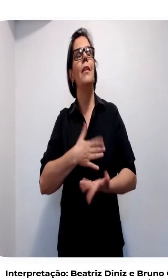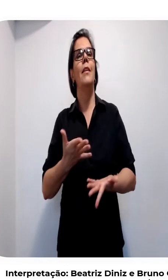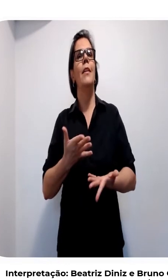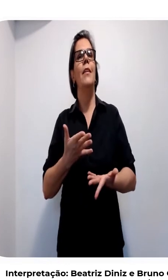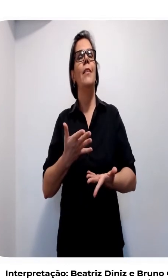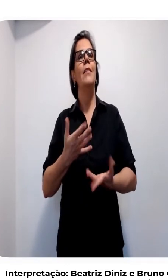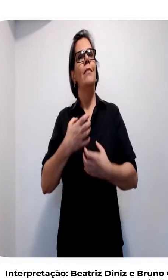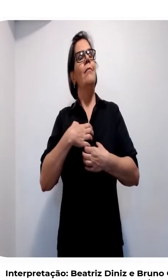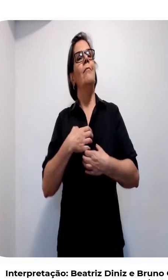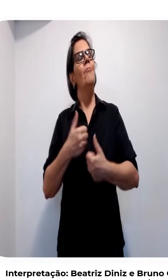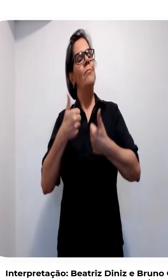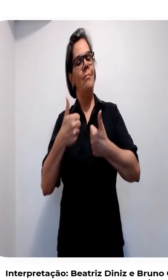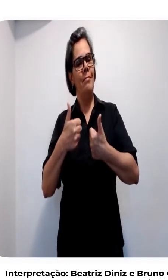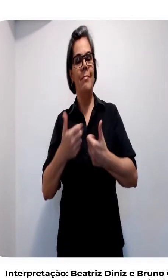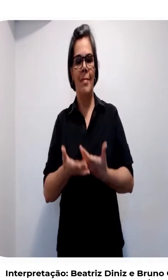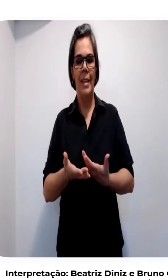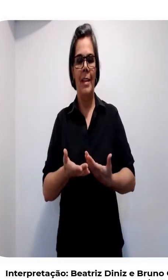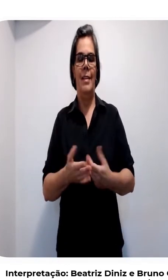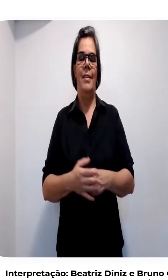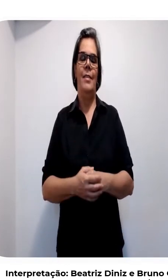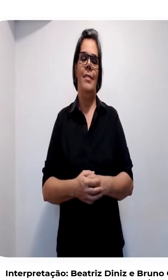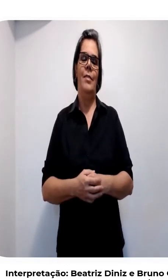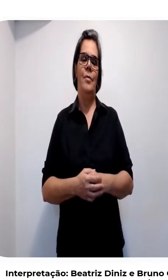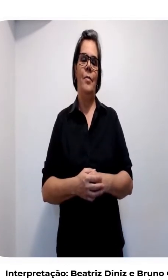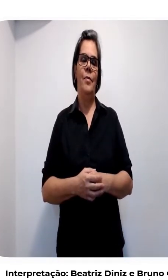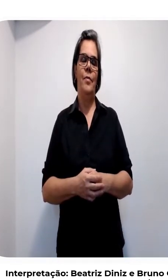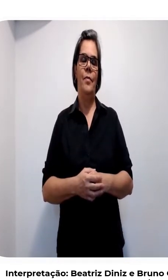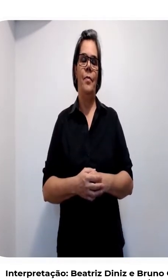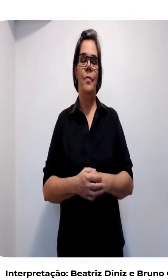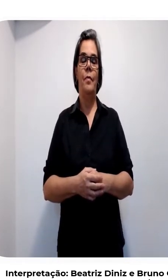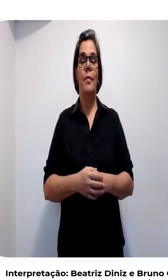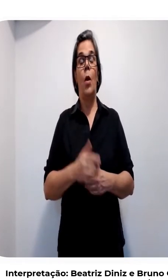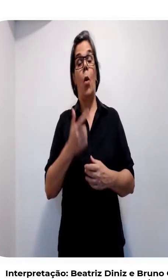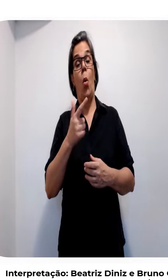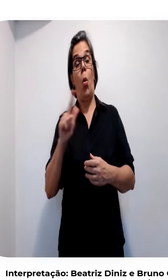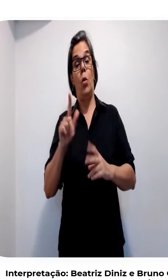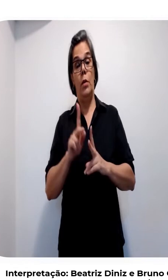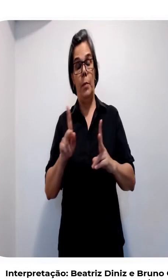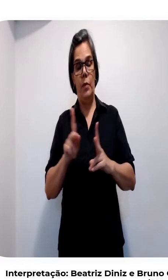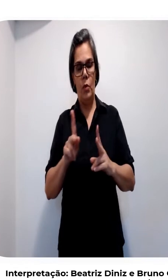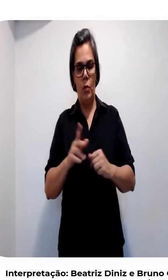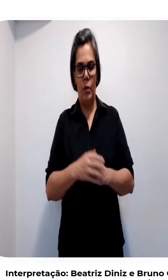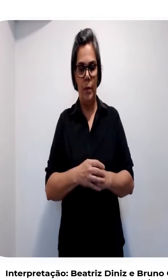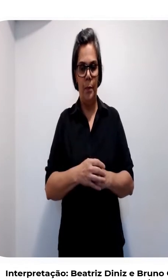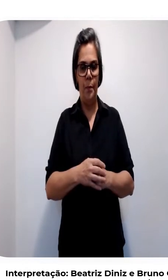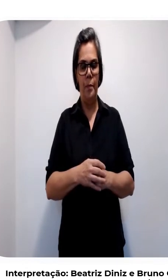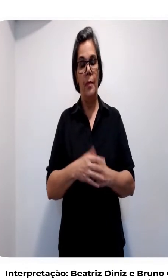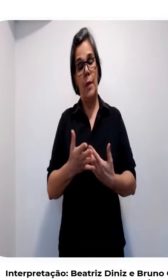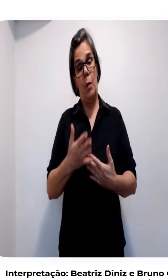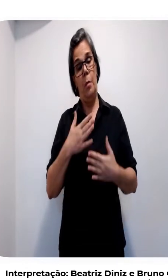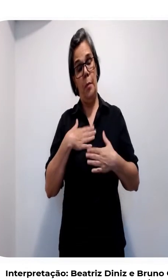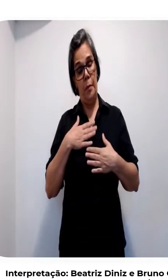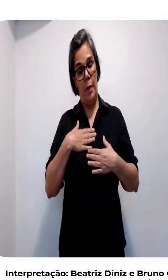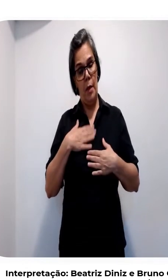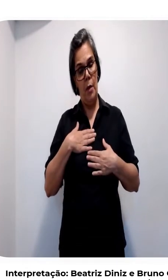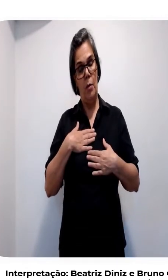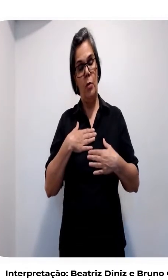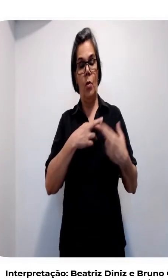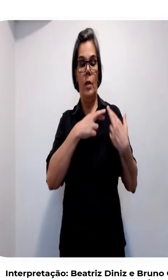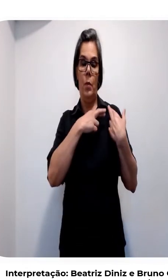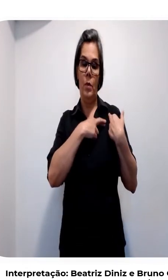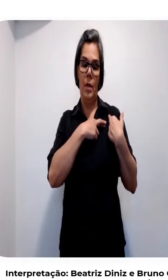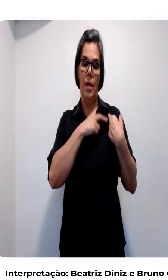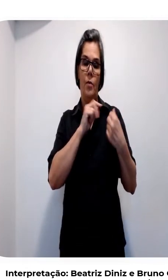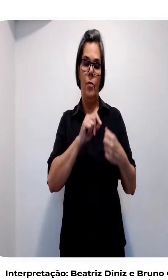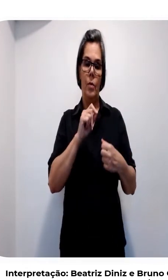acho que vai muito nesse sentido. No meu caso, eu sou responsável pelas disciplinas de língua portuguesa, geografia